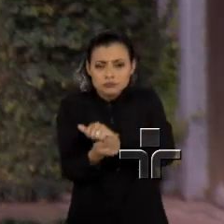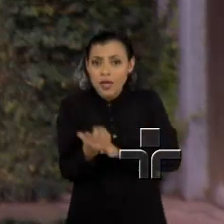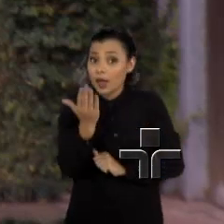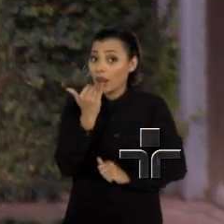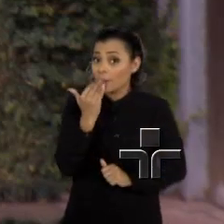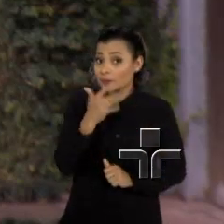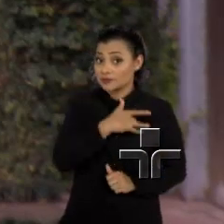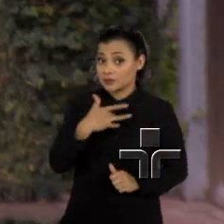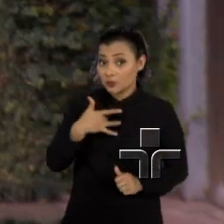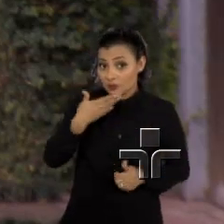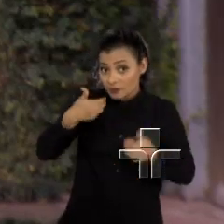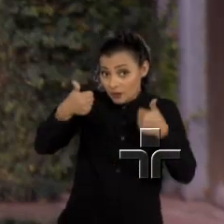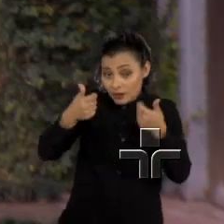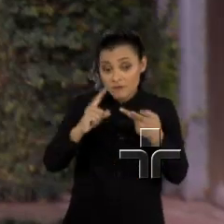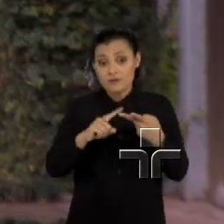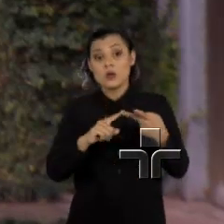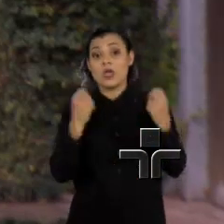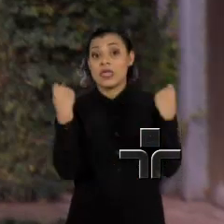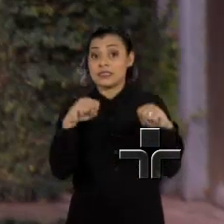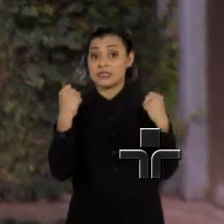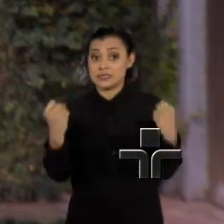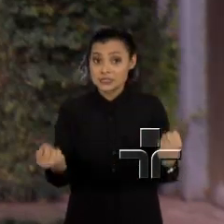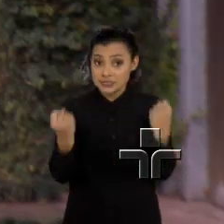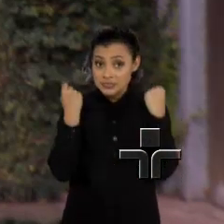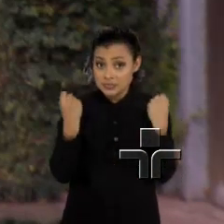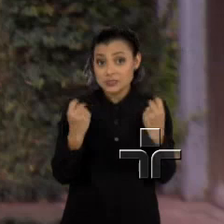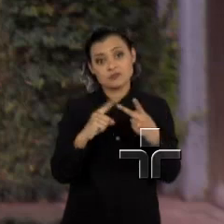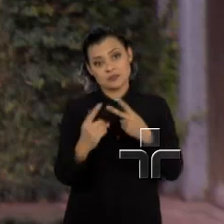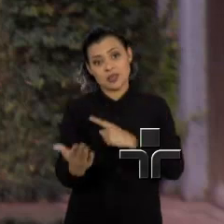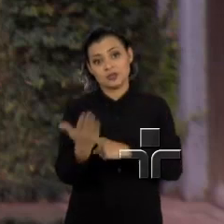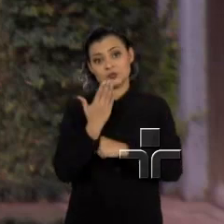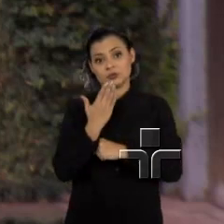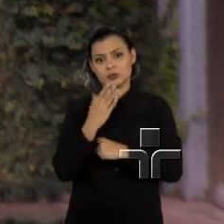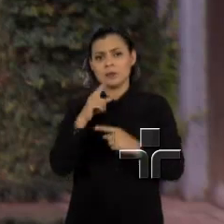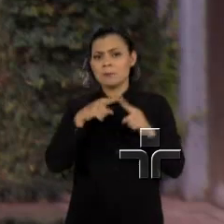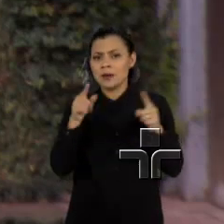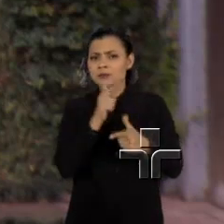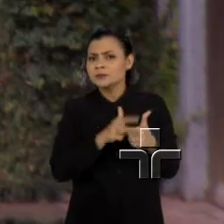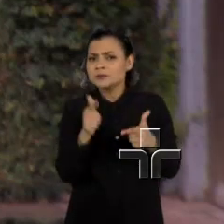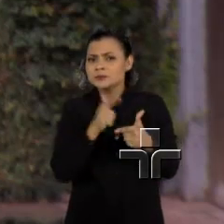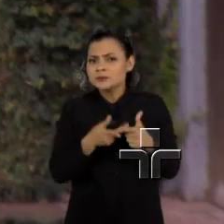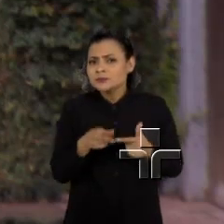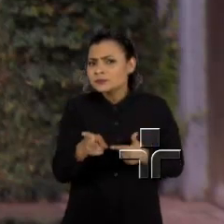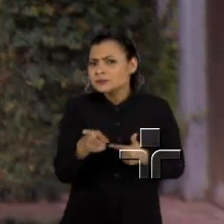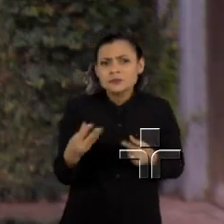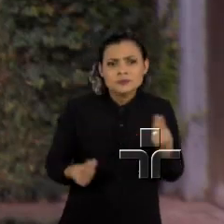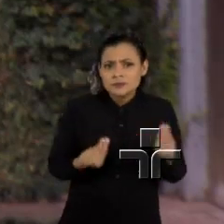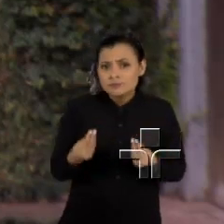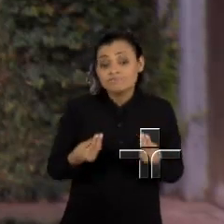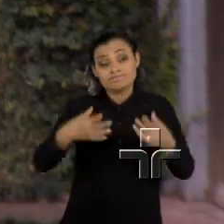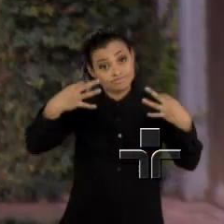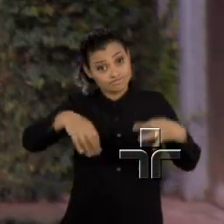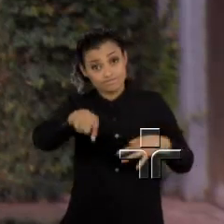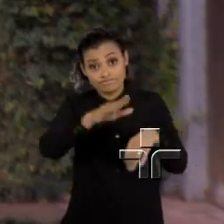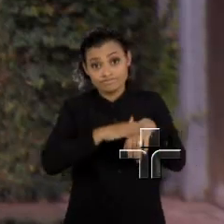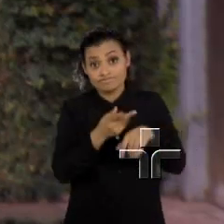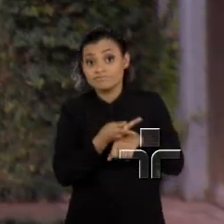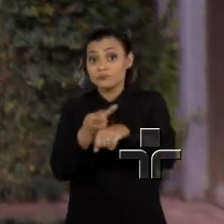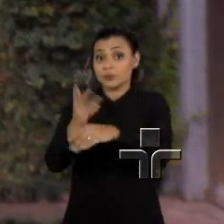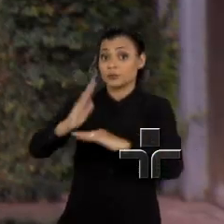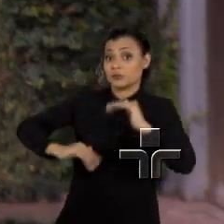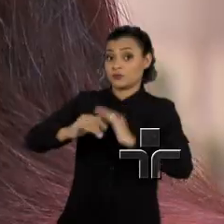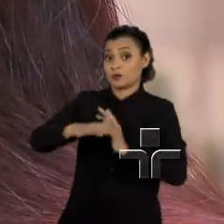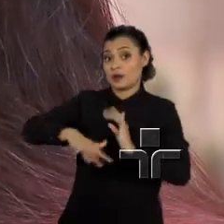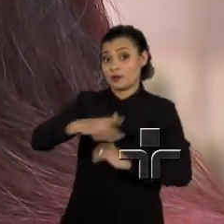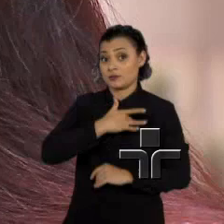alimentação mais saudável, fazer exercícios físicos ajudam. Mas se o problema persistir, o certo é sempre procurar um profissional